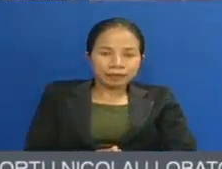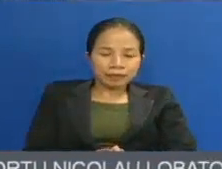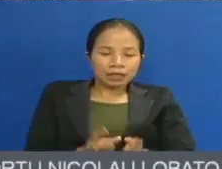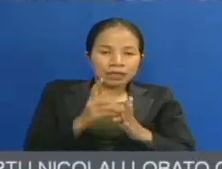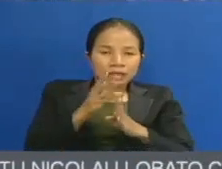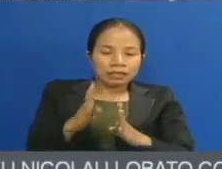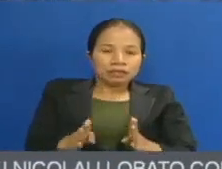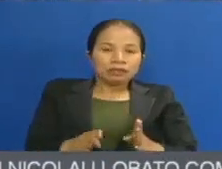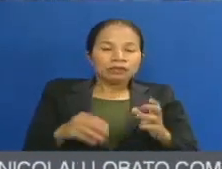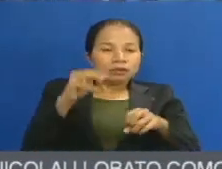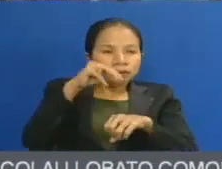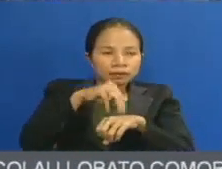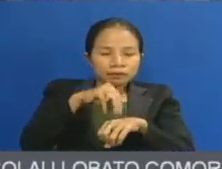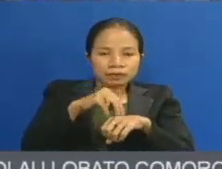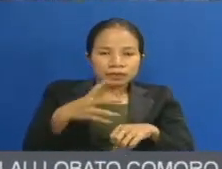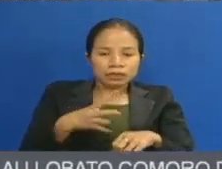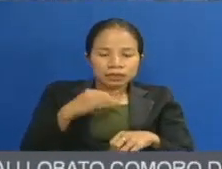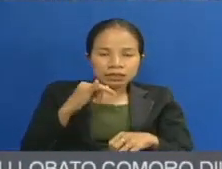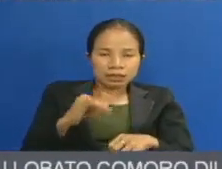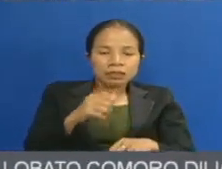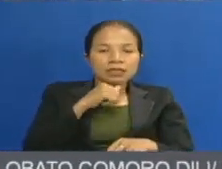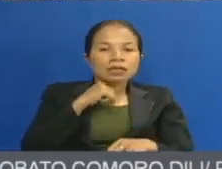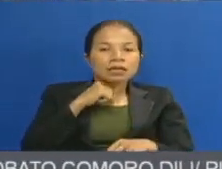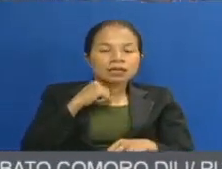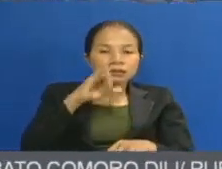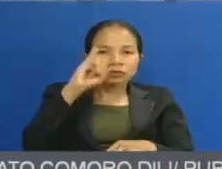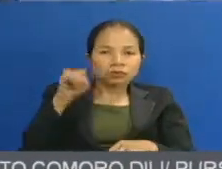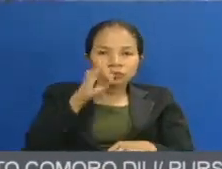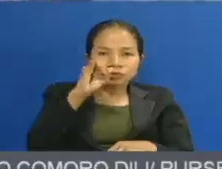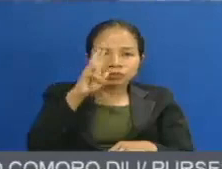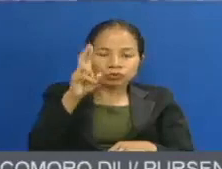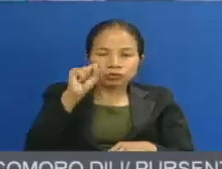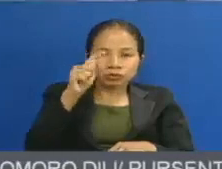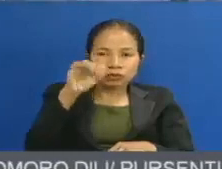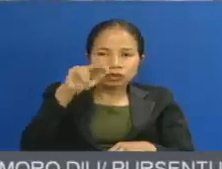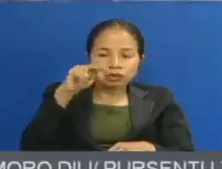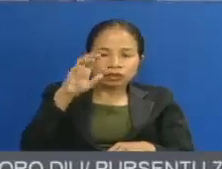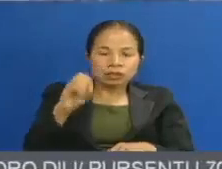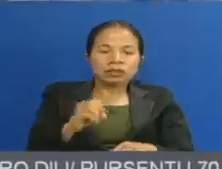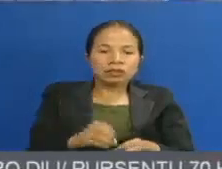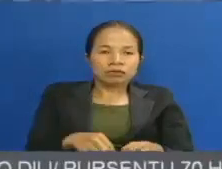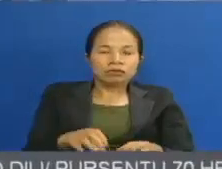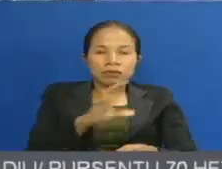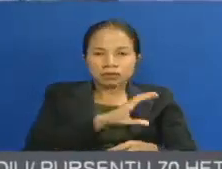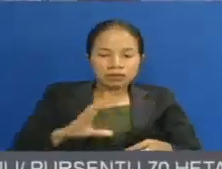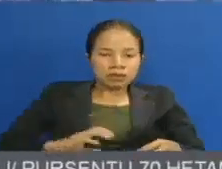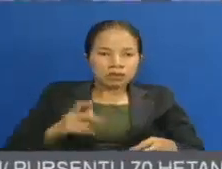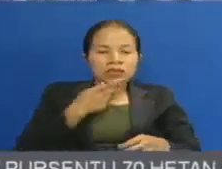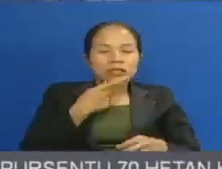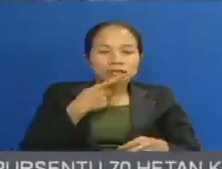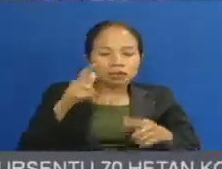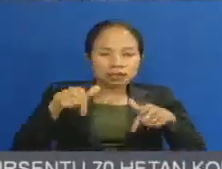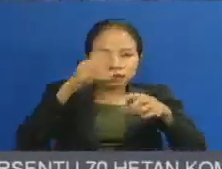Coordenador Liturgia Arquidiocese Dili, Padre Justino Tane, quinta-feira de Hateten, Saradi Católica e Mundo no